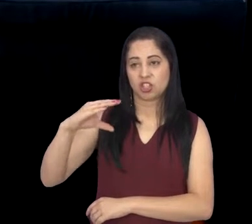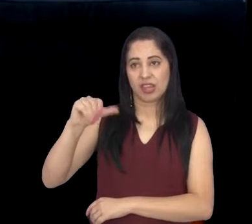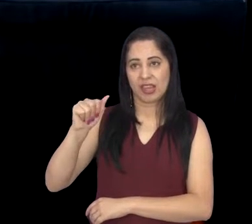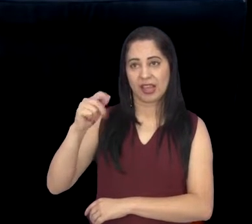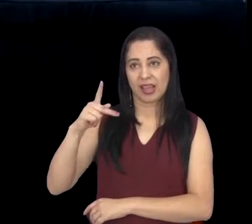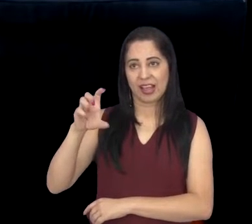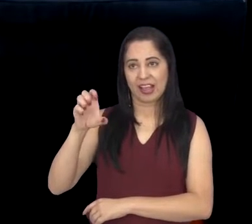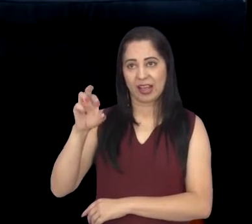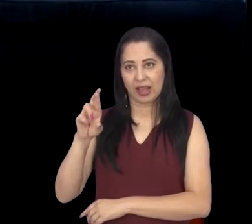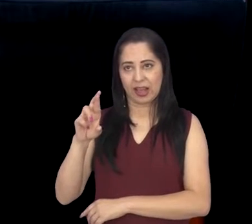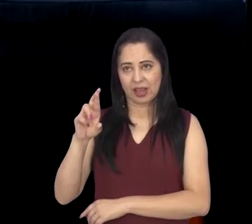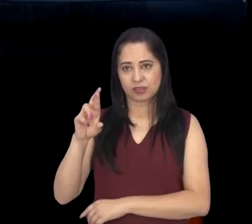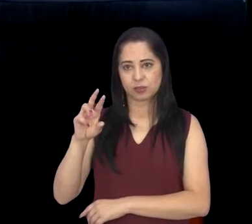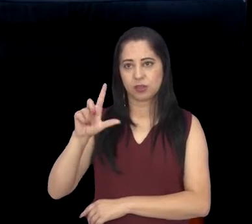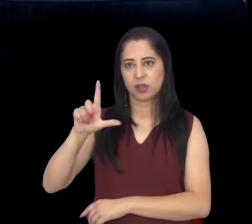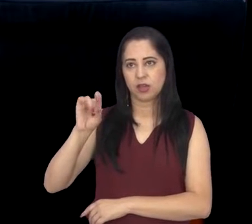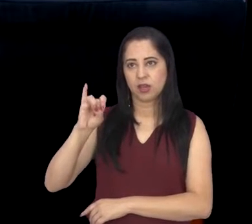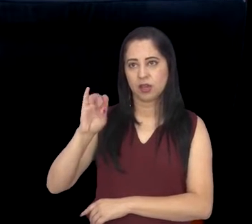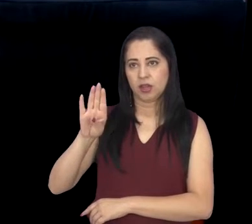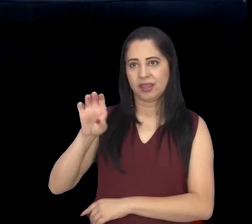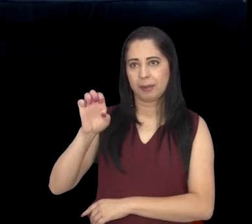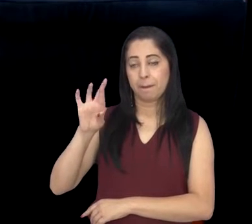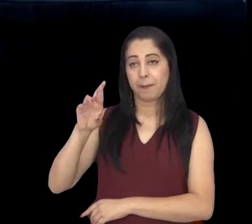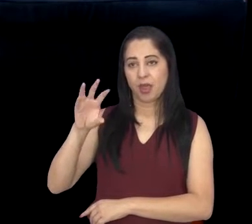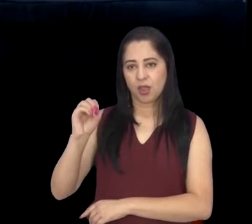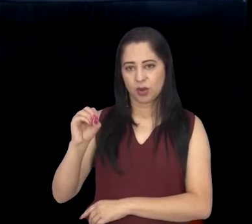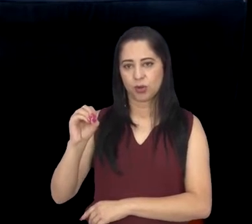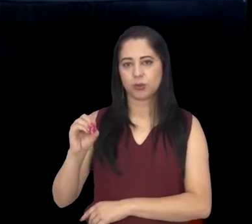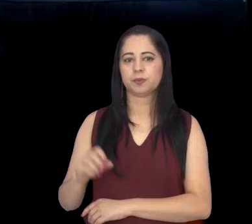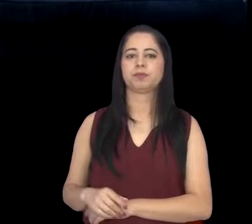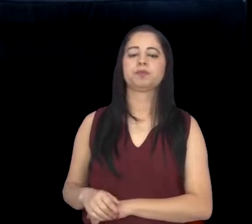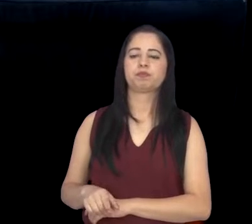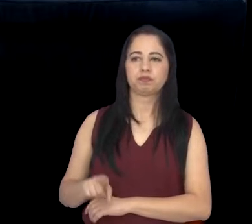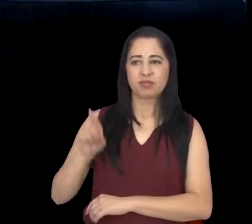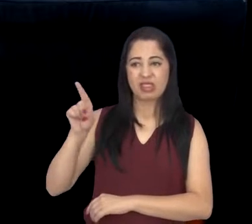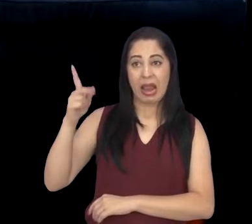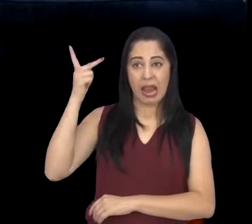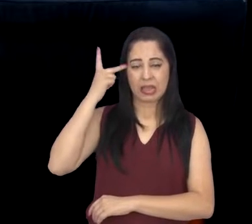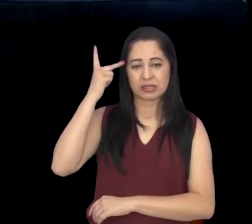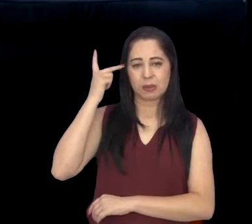Latina. Pois ali onde é o prédio da Gazeta. Ainda é lá, muitos, né?